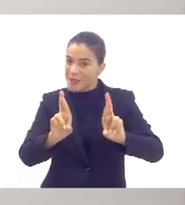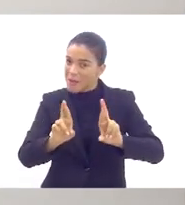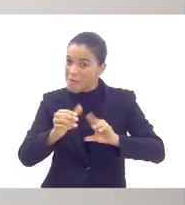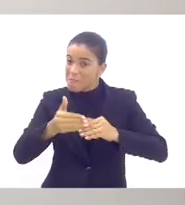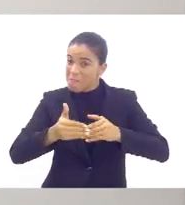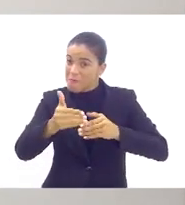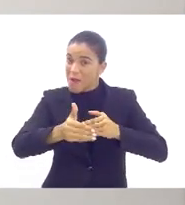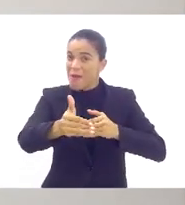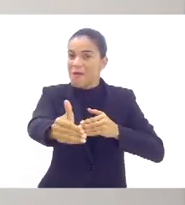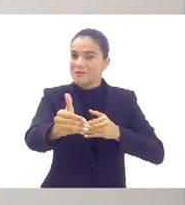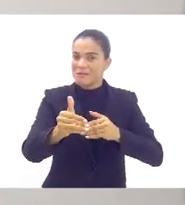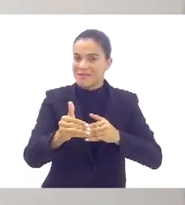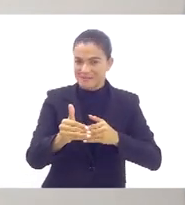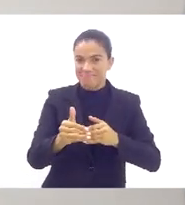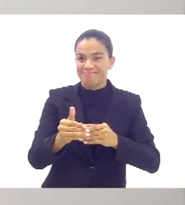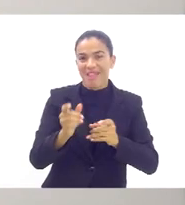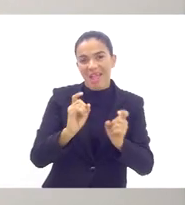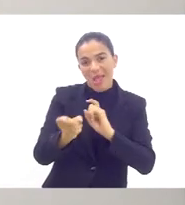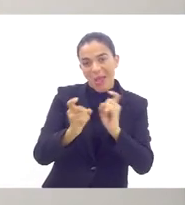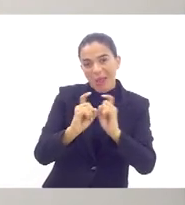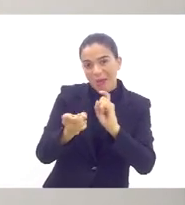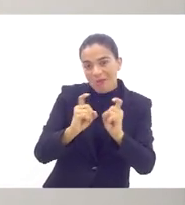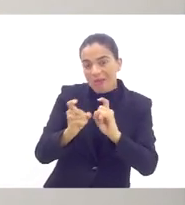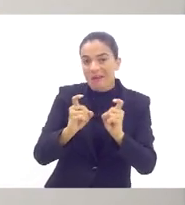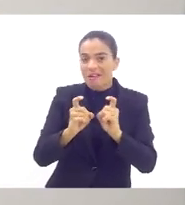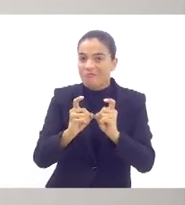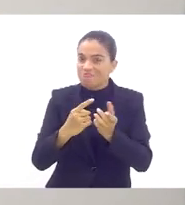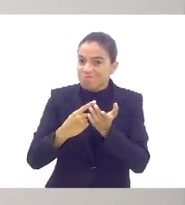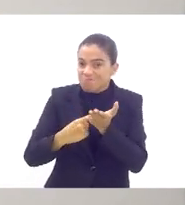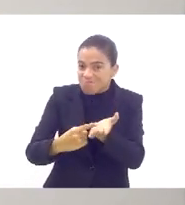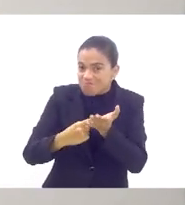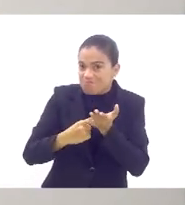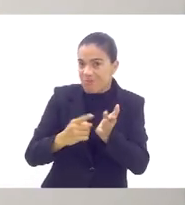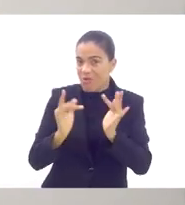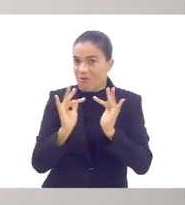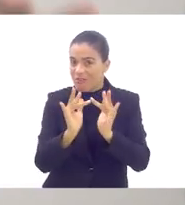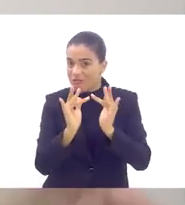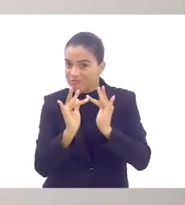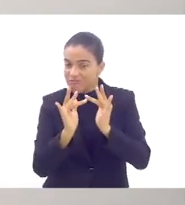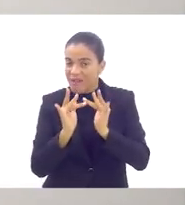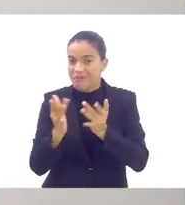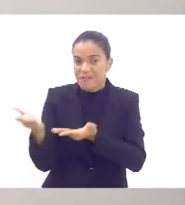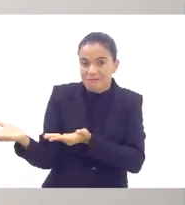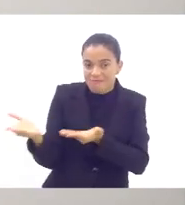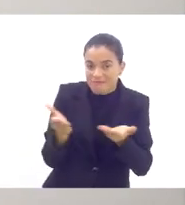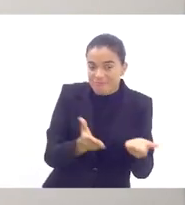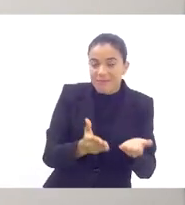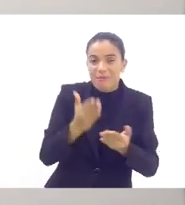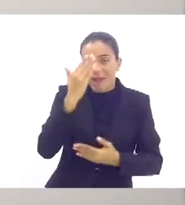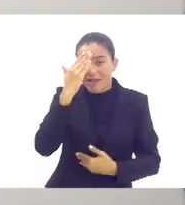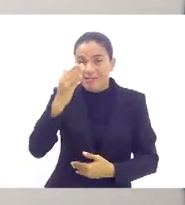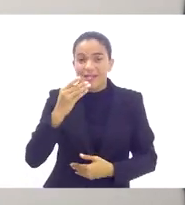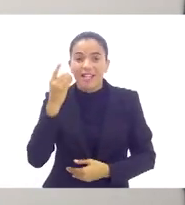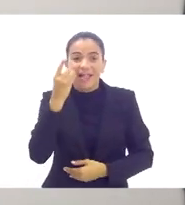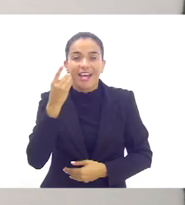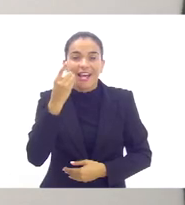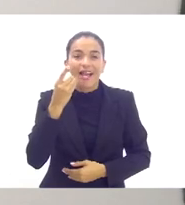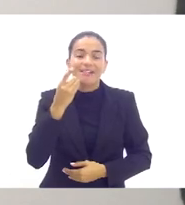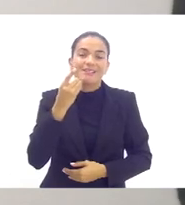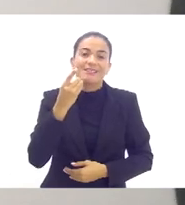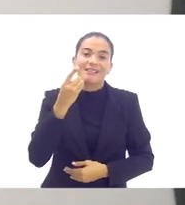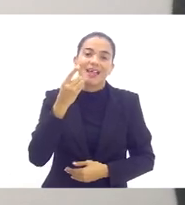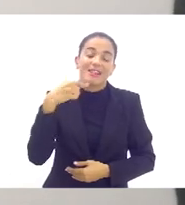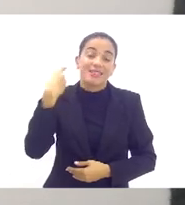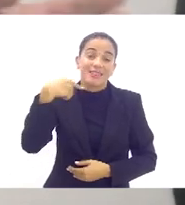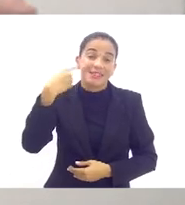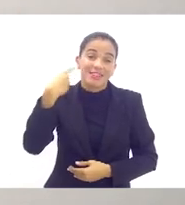próximas reuniões, números, né, de estar... com a presença do professor, agradecer a delegada Karina, da DECOM, também parabéns